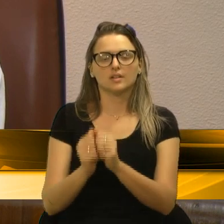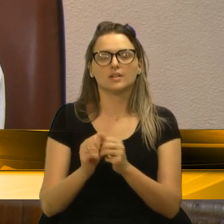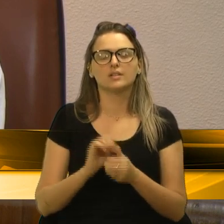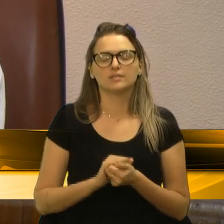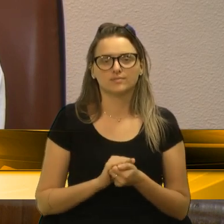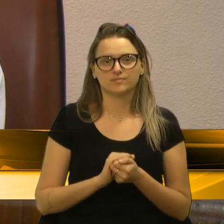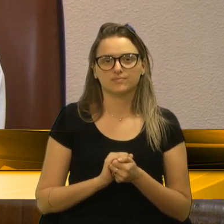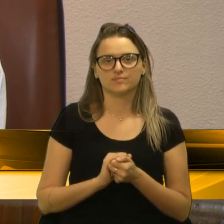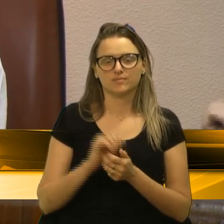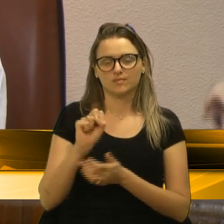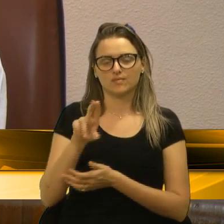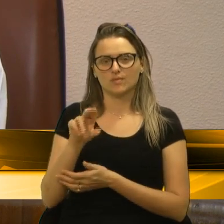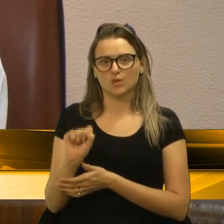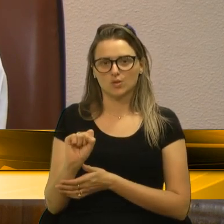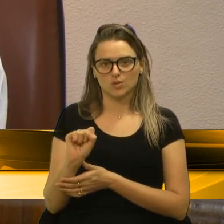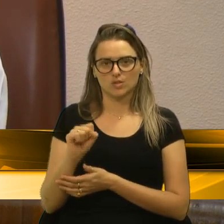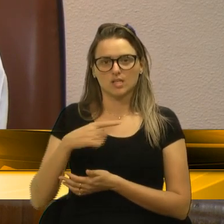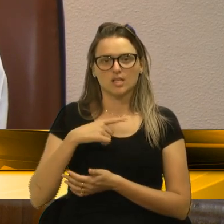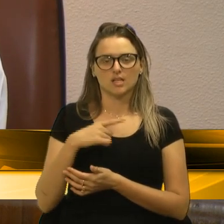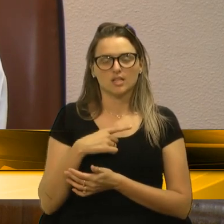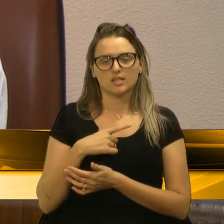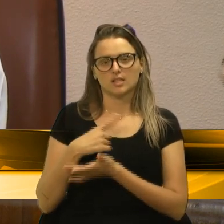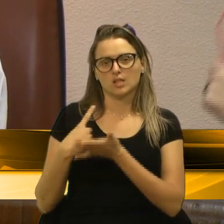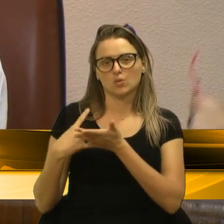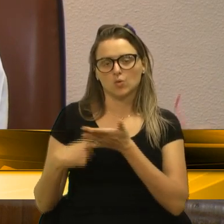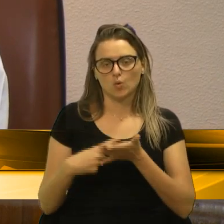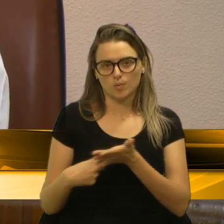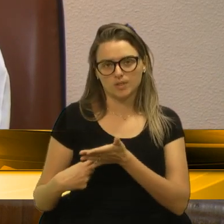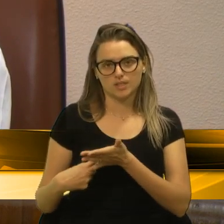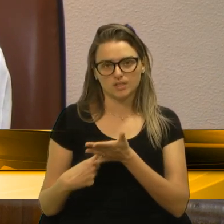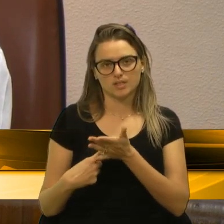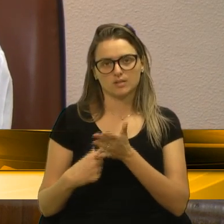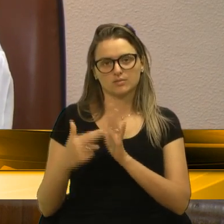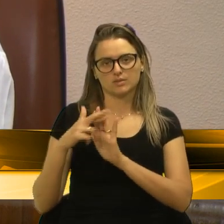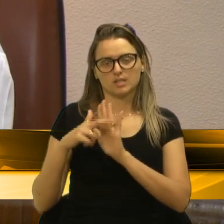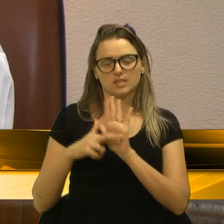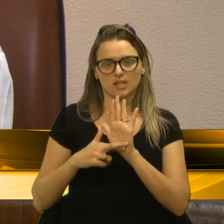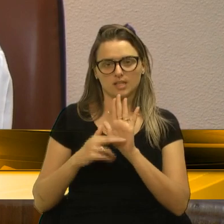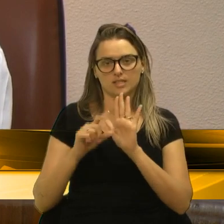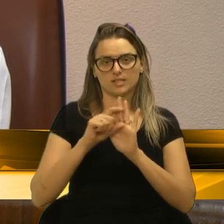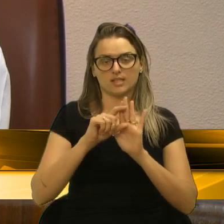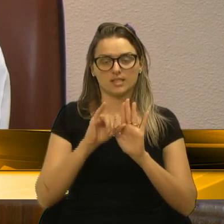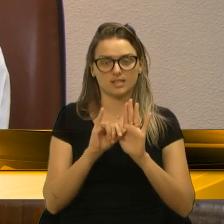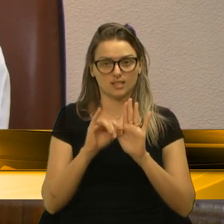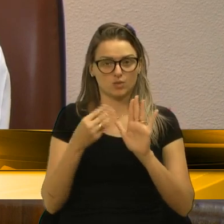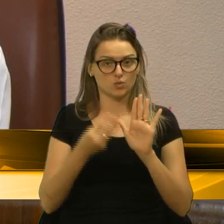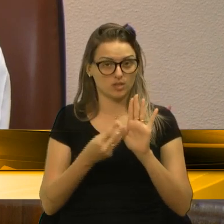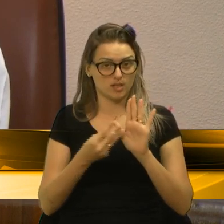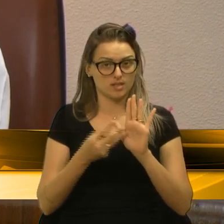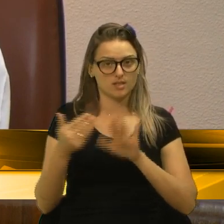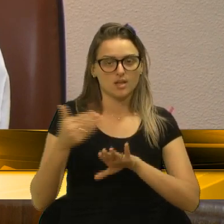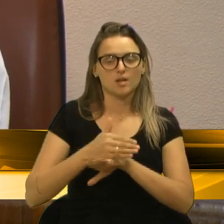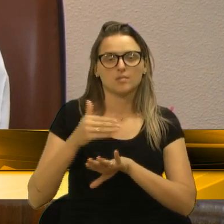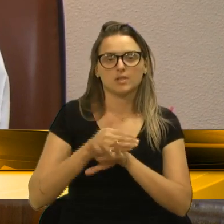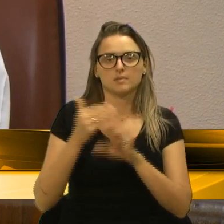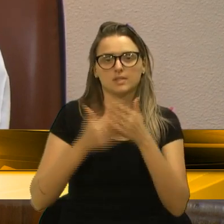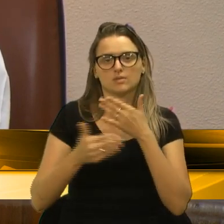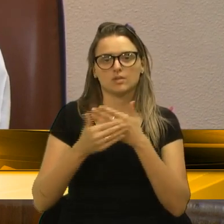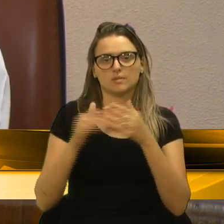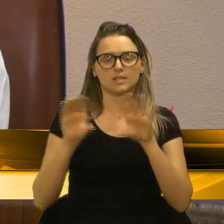único organizado de acordo com as seguintes diretrizes. Inciso 3. Participação da